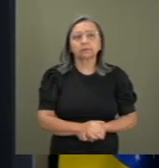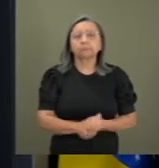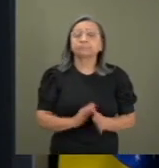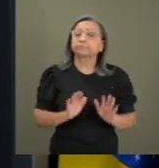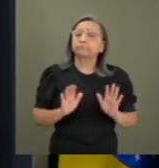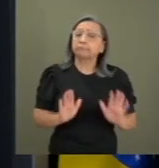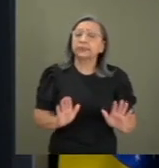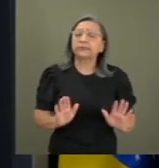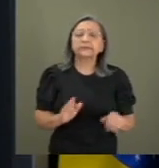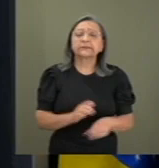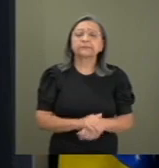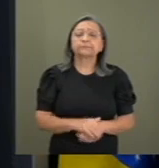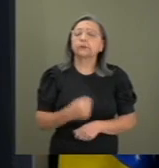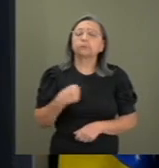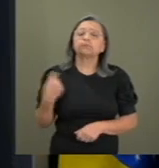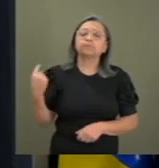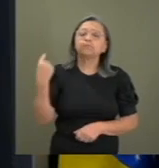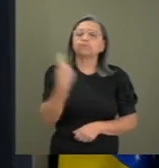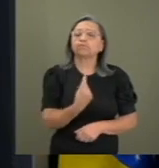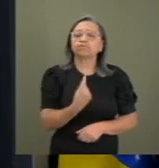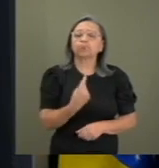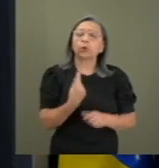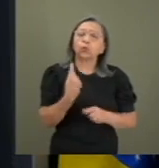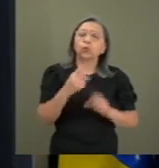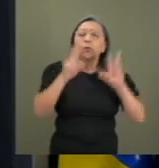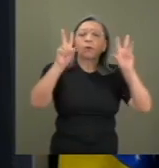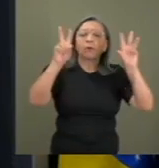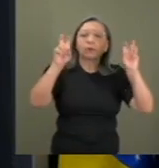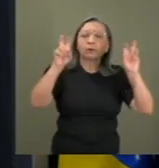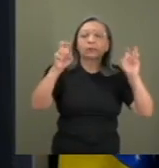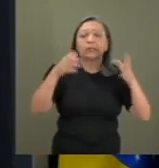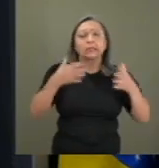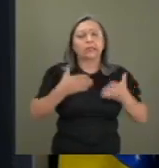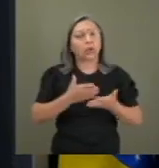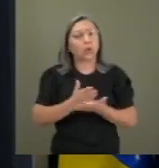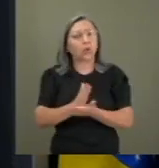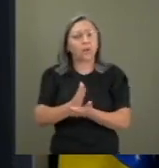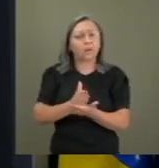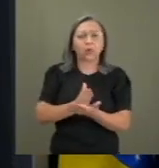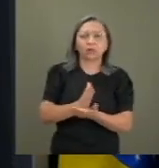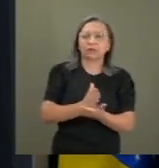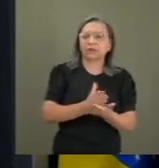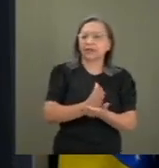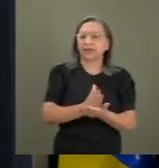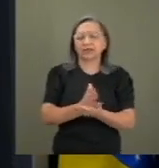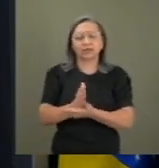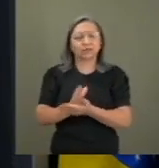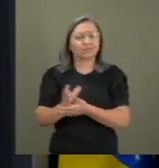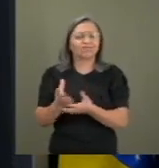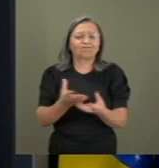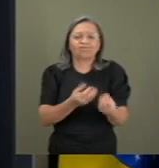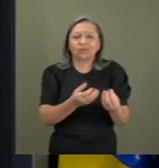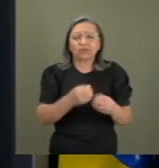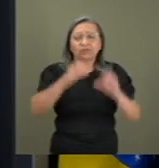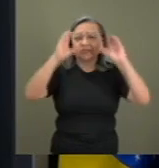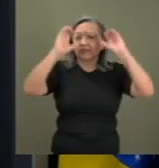Mas eu queria falar sobre um assunto que está incomodando o cidadão de bem do Brasil, especialmente as pessoas